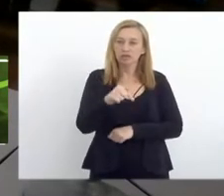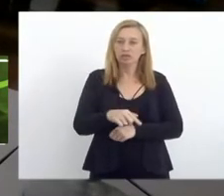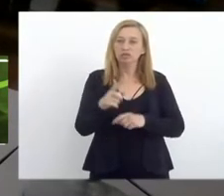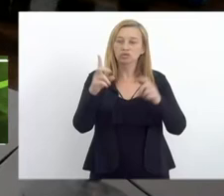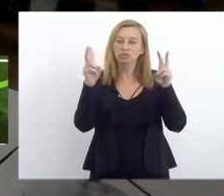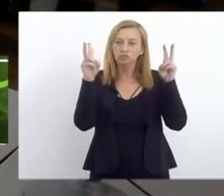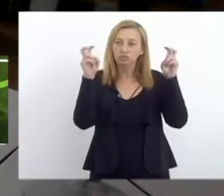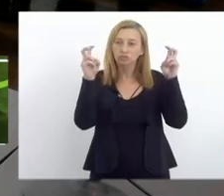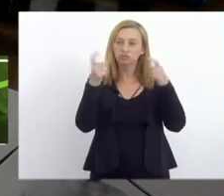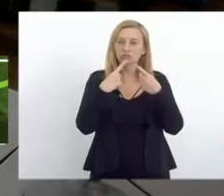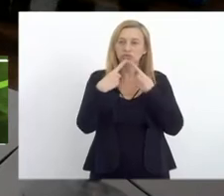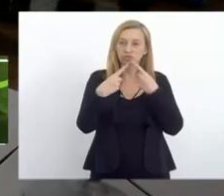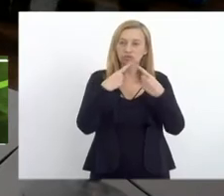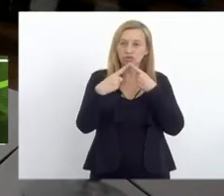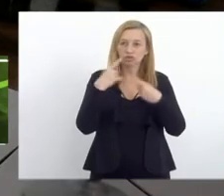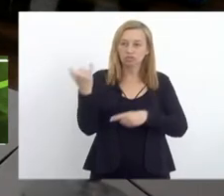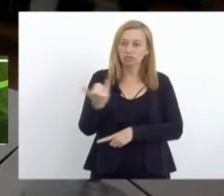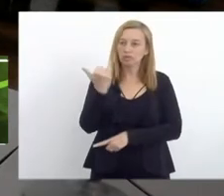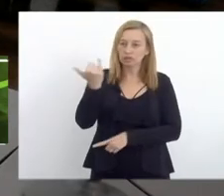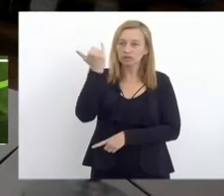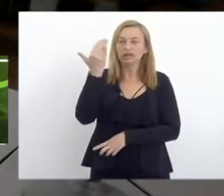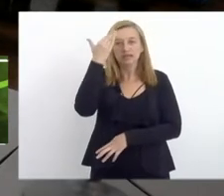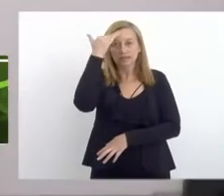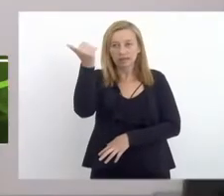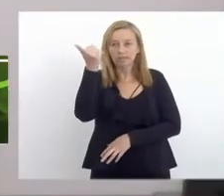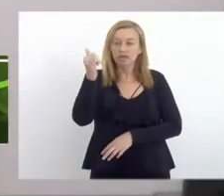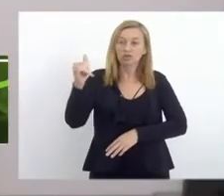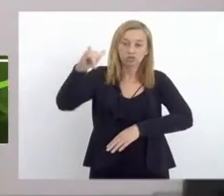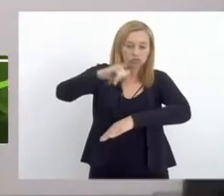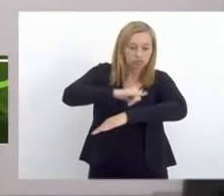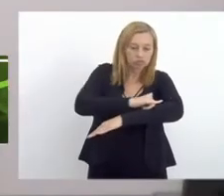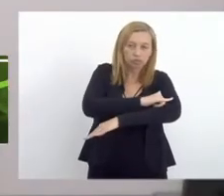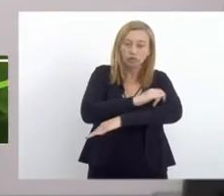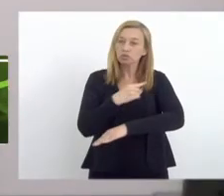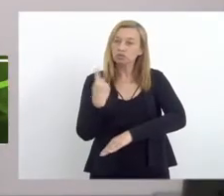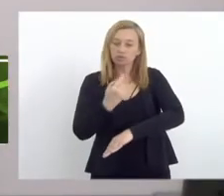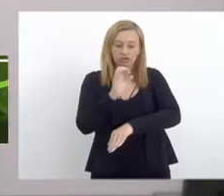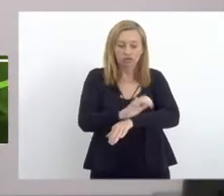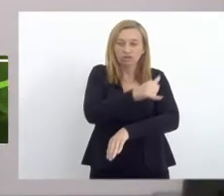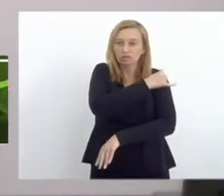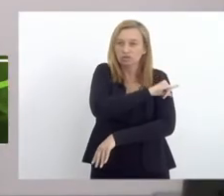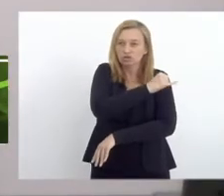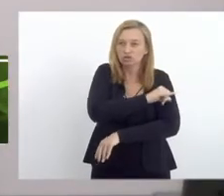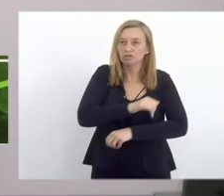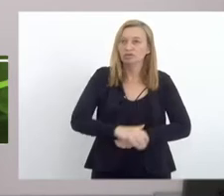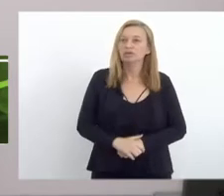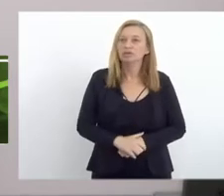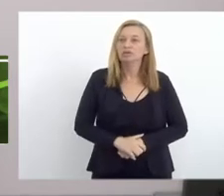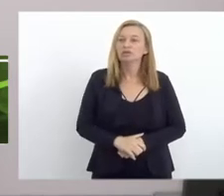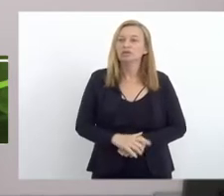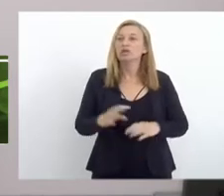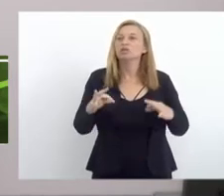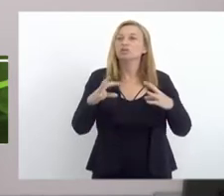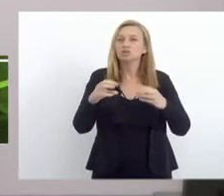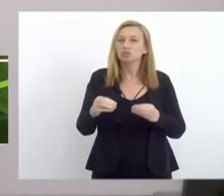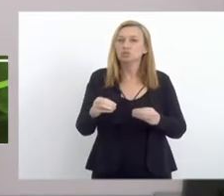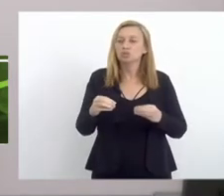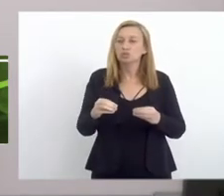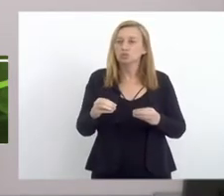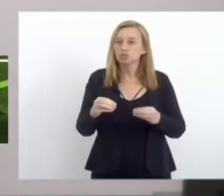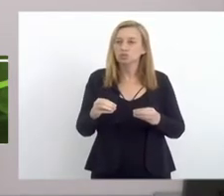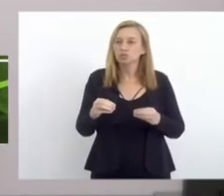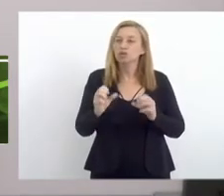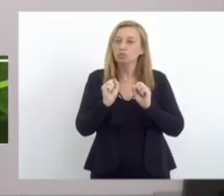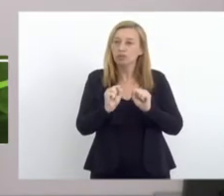muito importante, saber sobre os aeroportos do nosso estado do Rio de Janeiro e todas as ações que